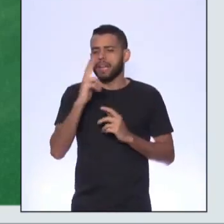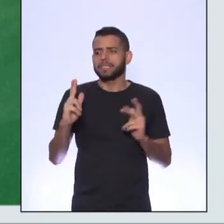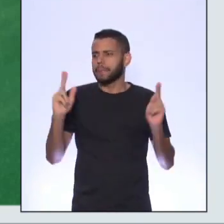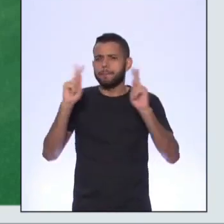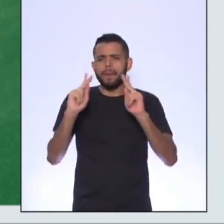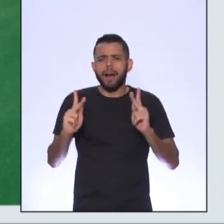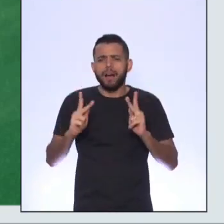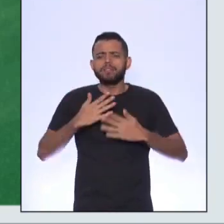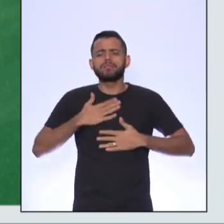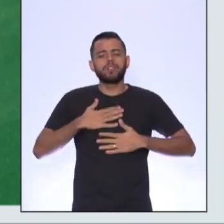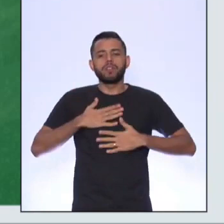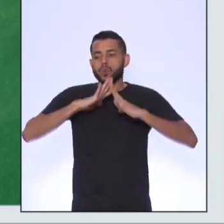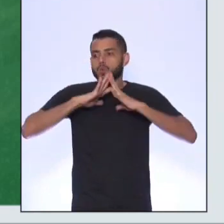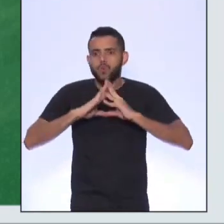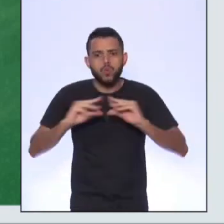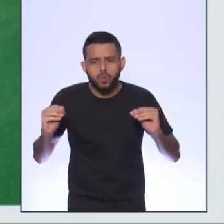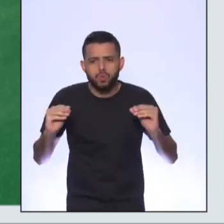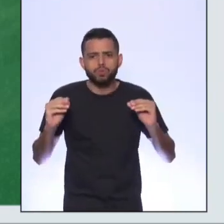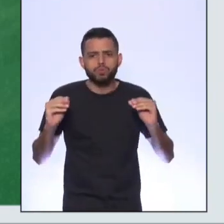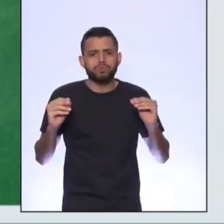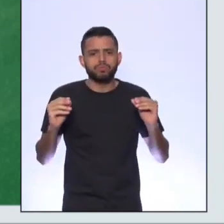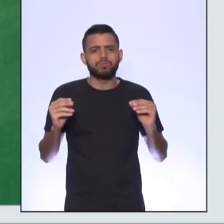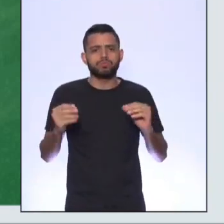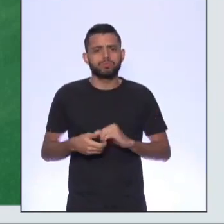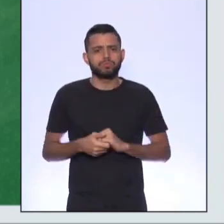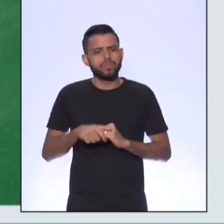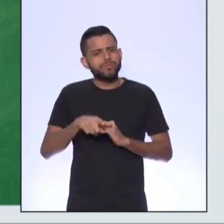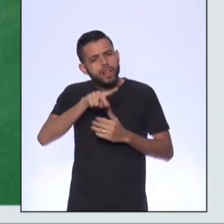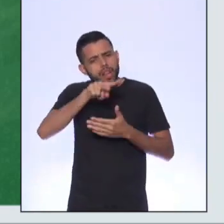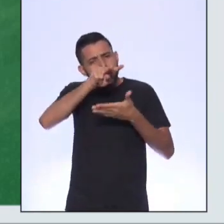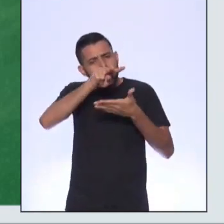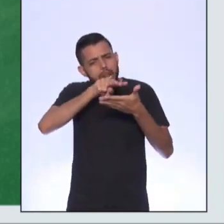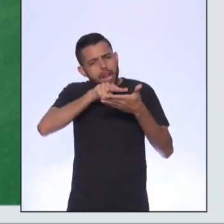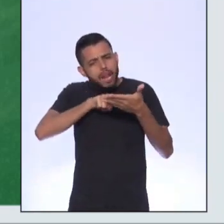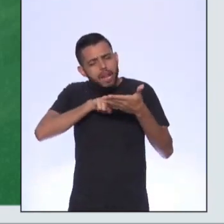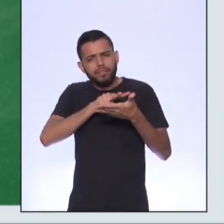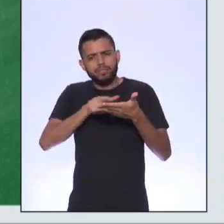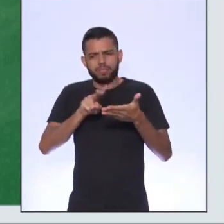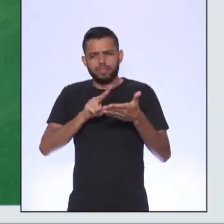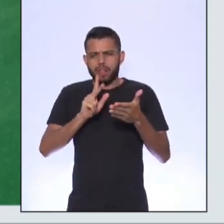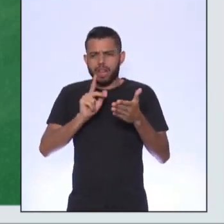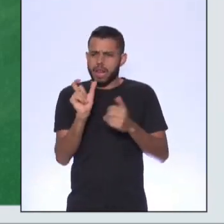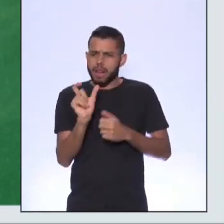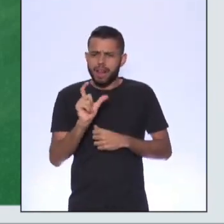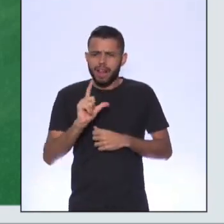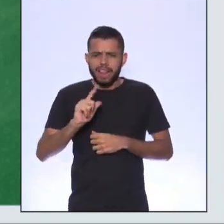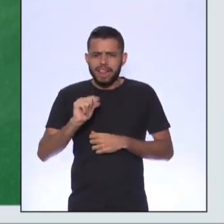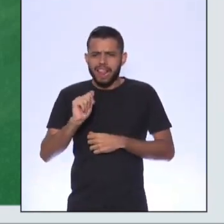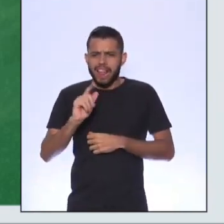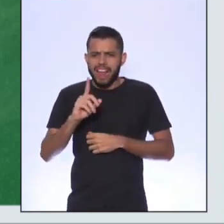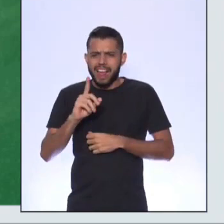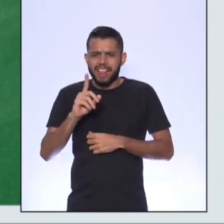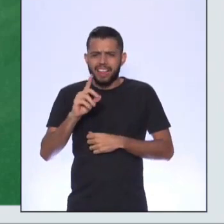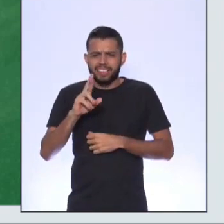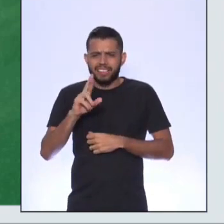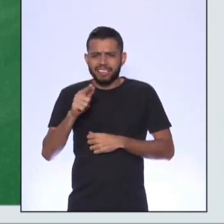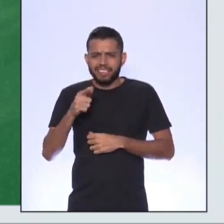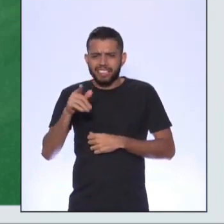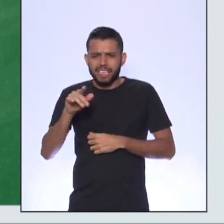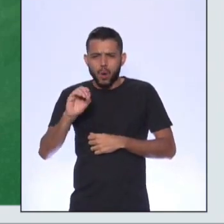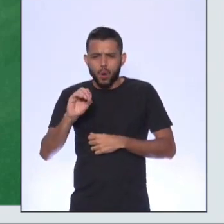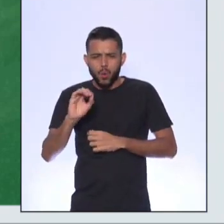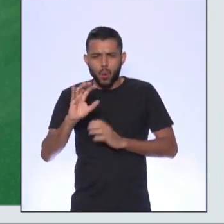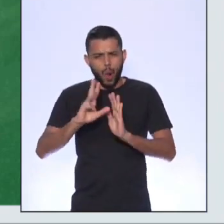sossego. Se você vai ler literalmente isso, você vai dizer, ladrão? Então, assim, era uma cidade pequena, chegou um ladrão,